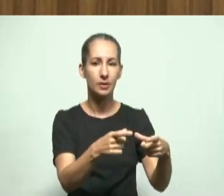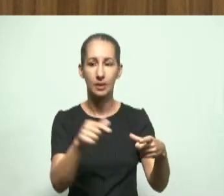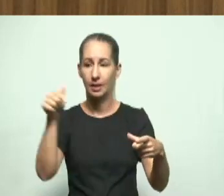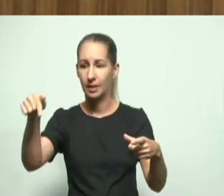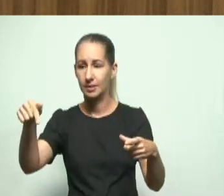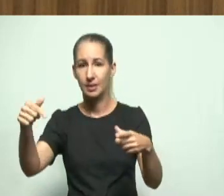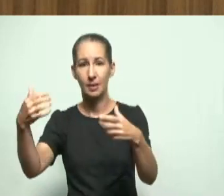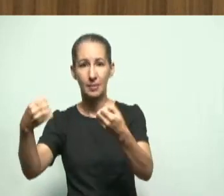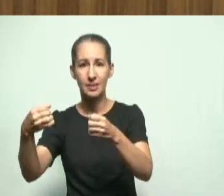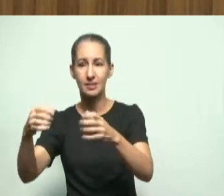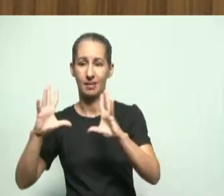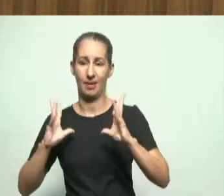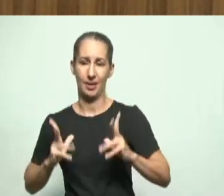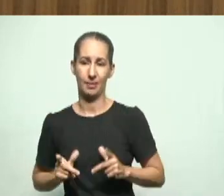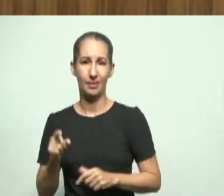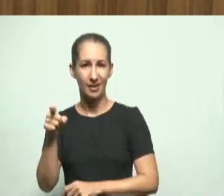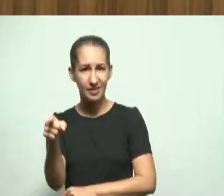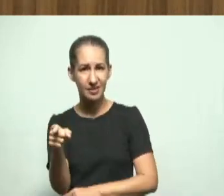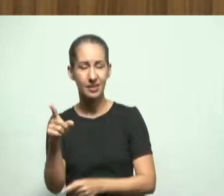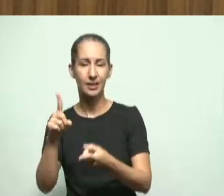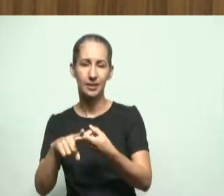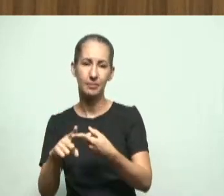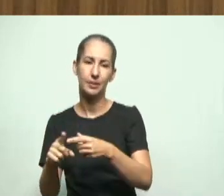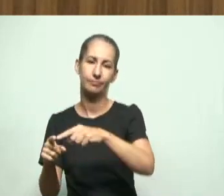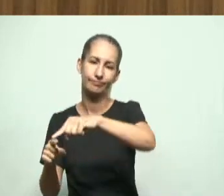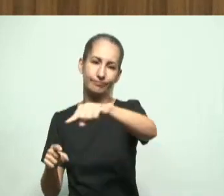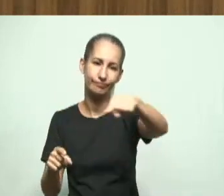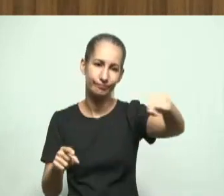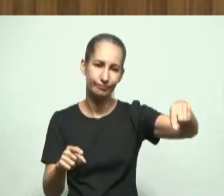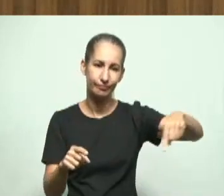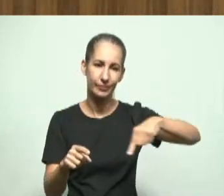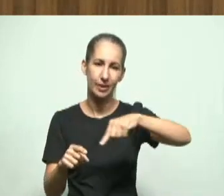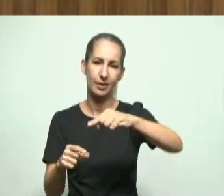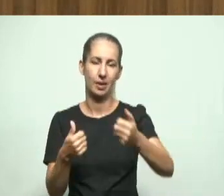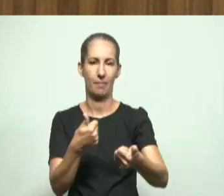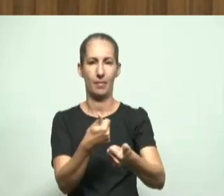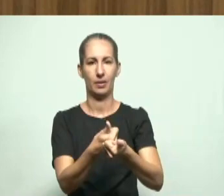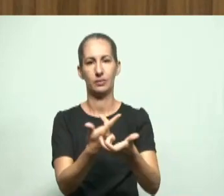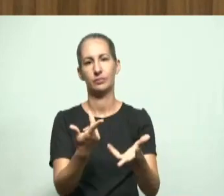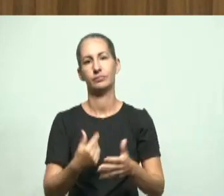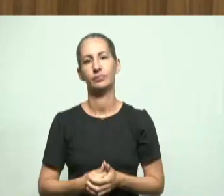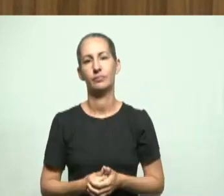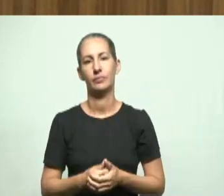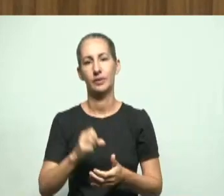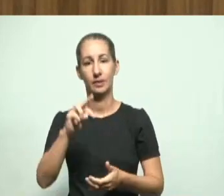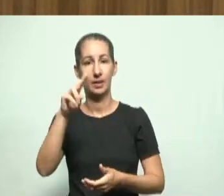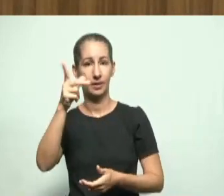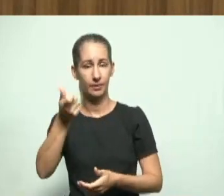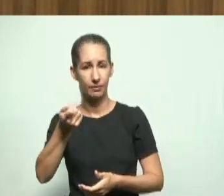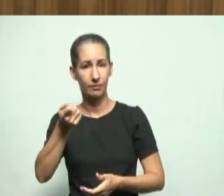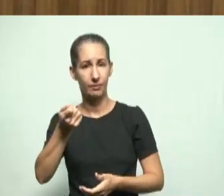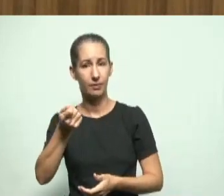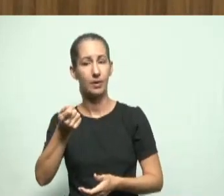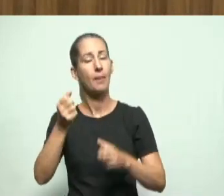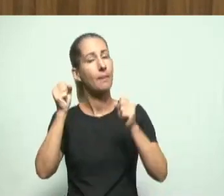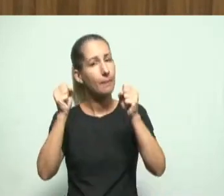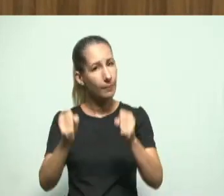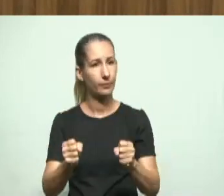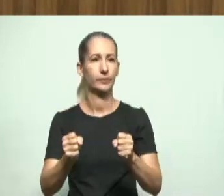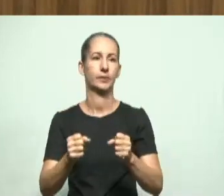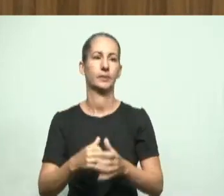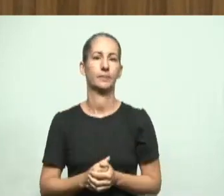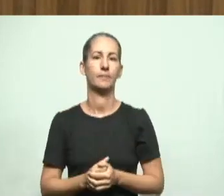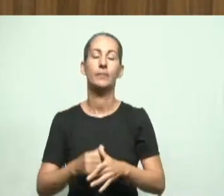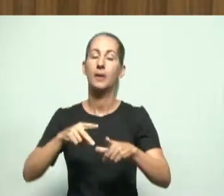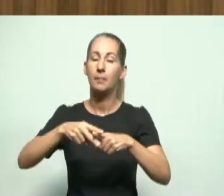Sarney. E a do Sarney também depende das outras lagoas. Então, é interessante que a CEINFRA tenha condições